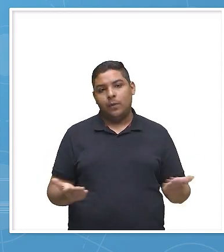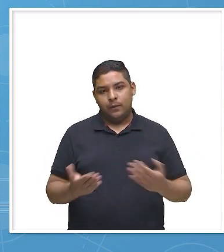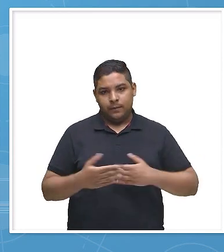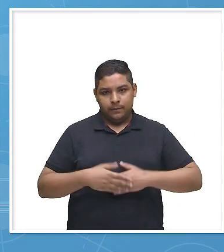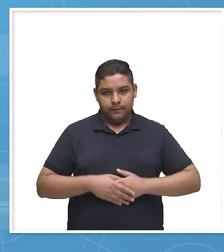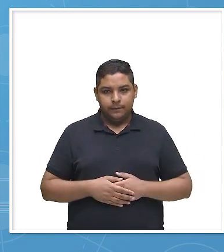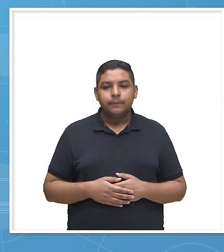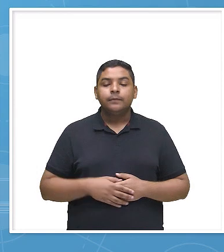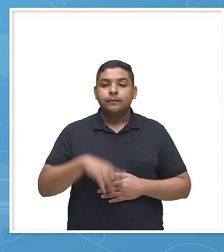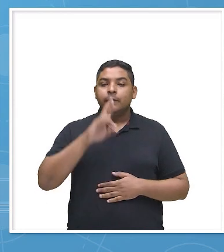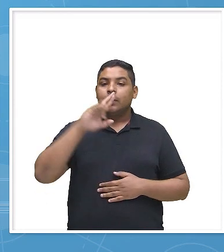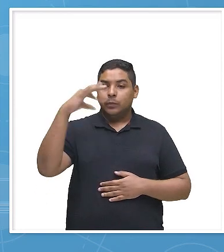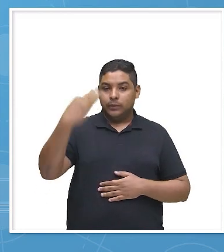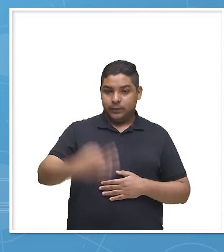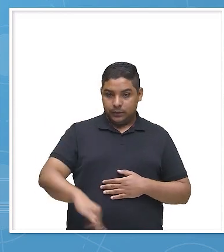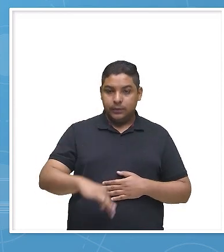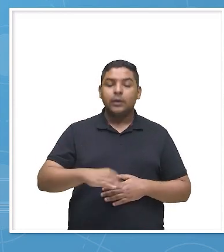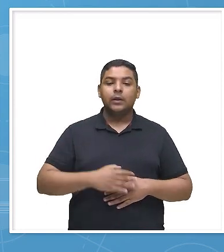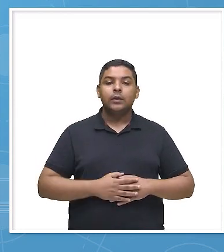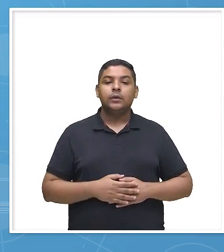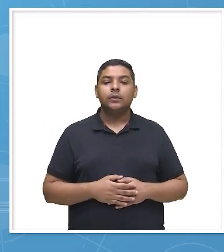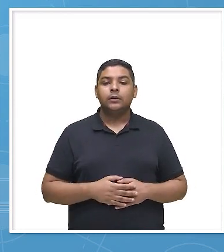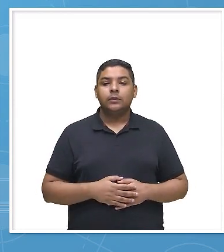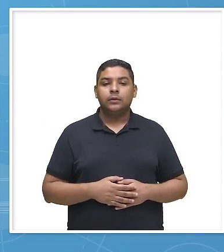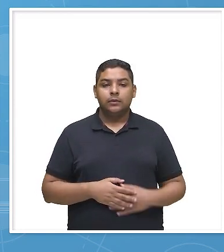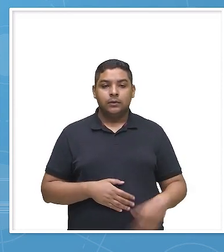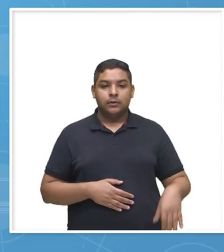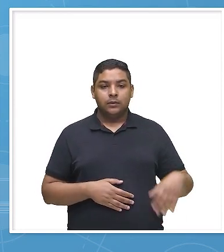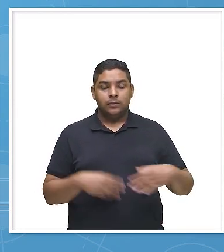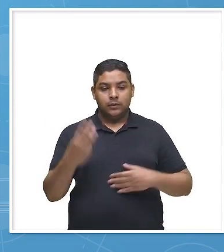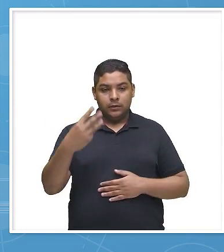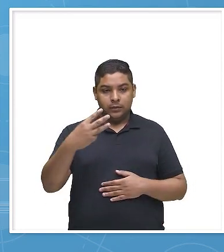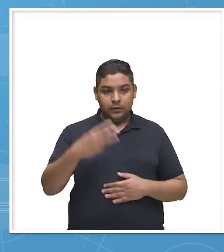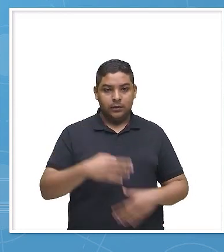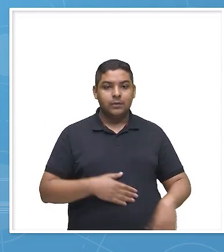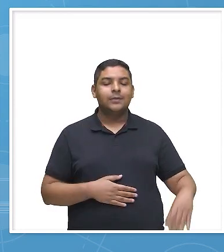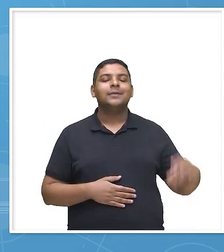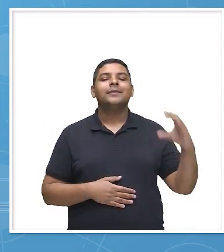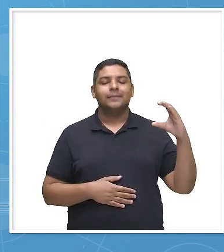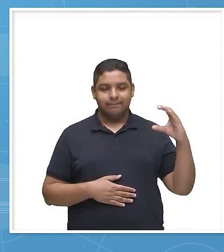Resposta correta da questão 3, gabarito de letra C.